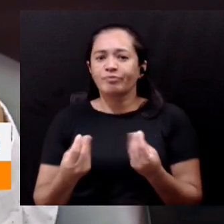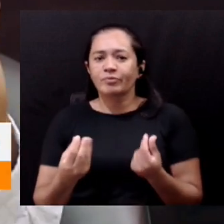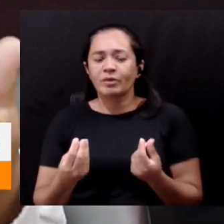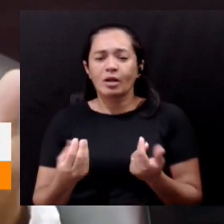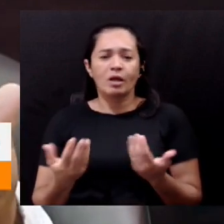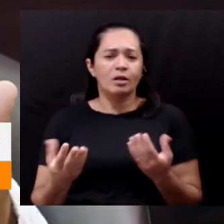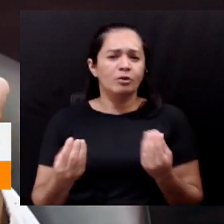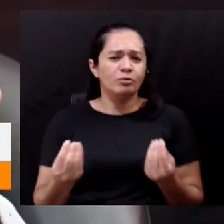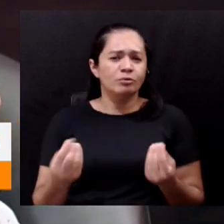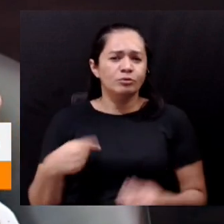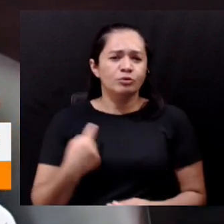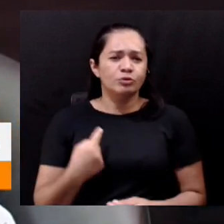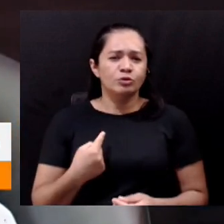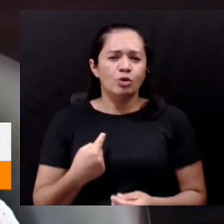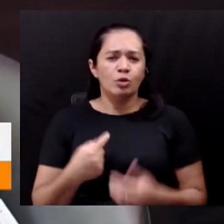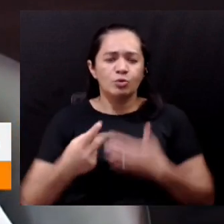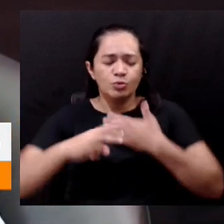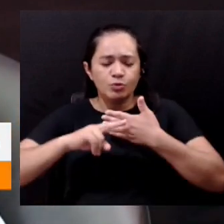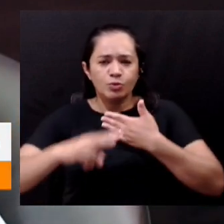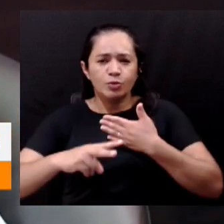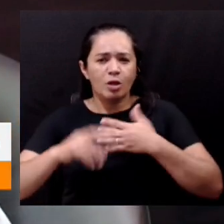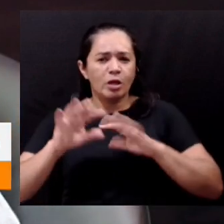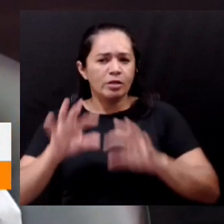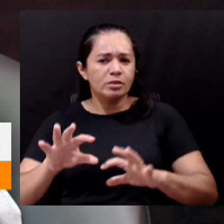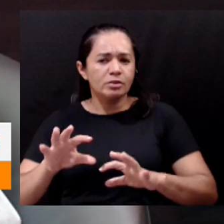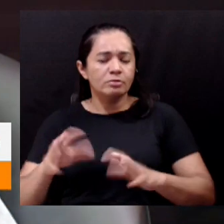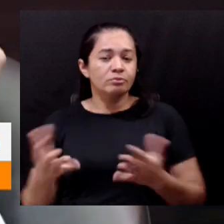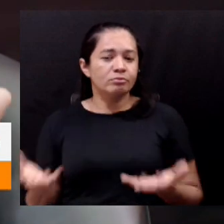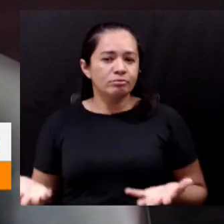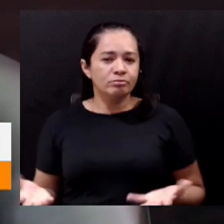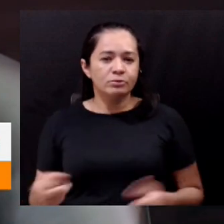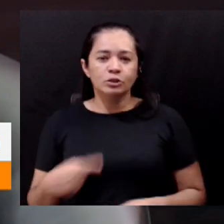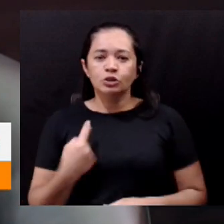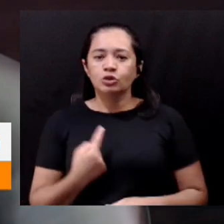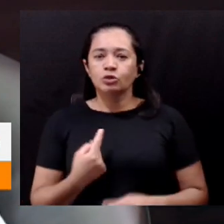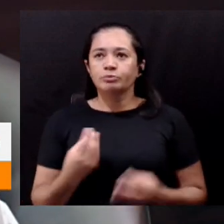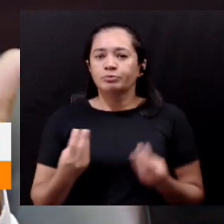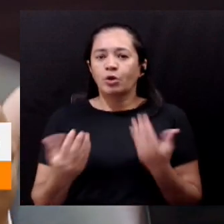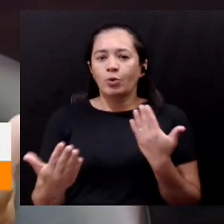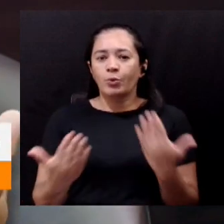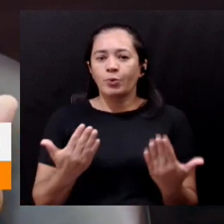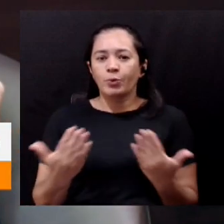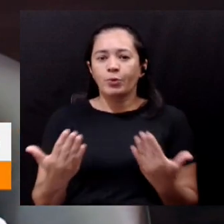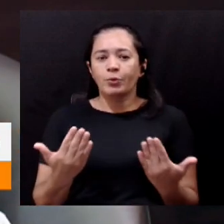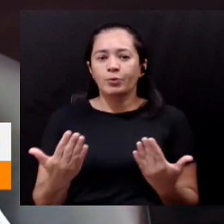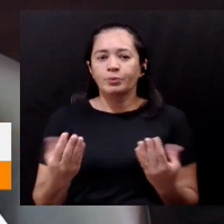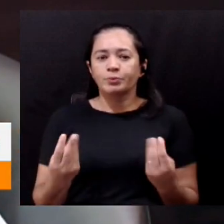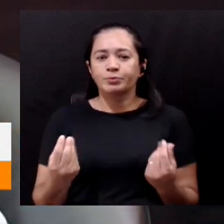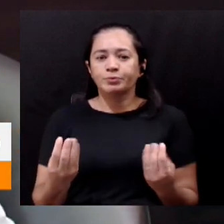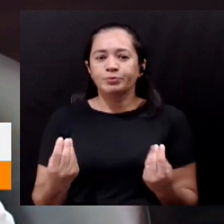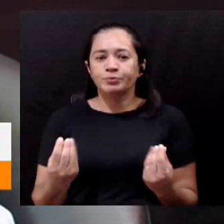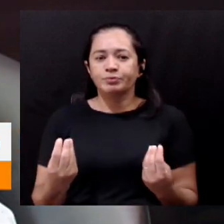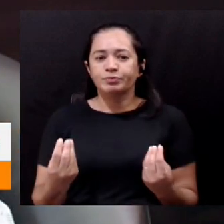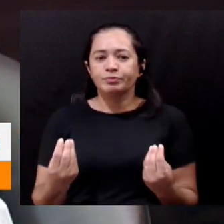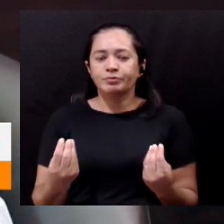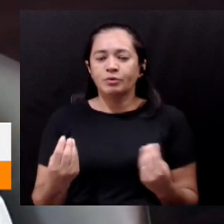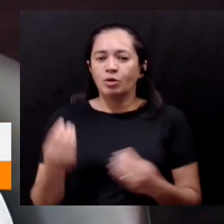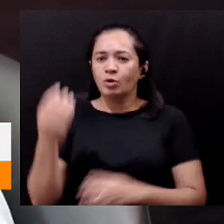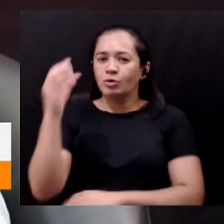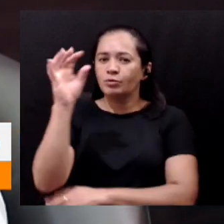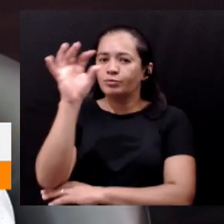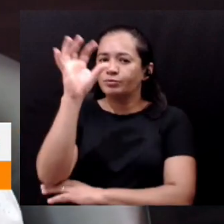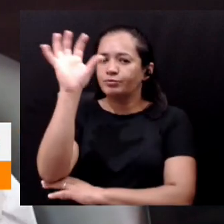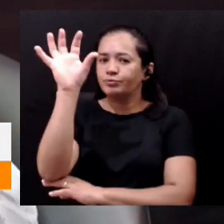estamos refletindo isso ao mundo, né? Nós somos uma grande, eu costumo dizer que somos como uma grande antena. Nós